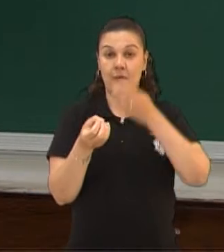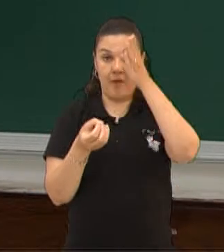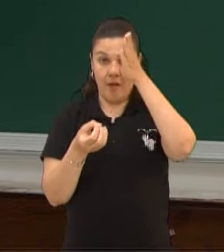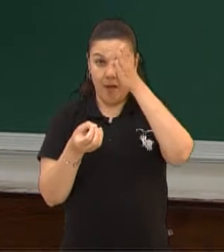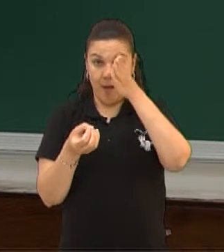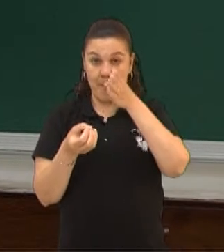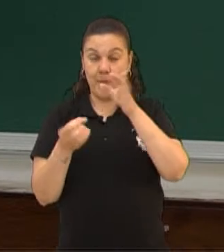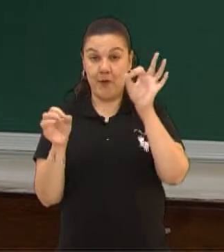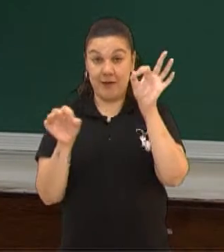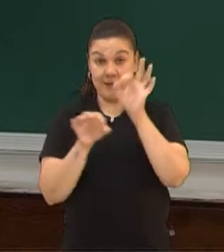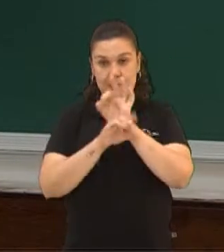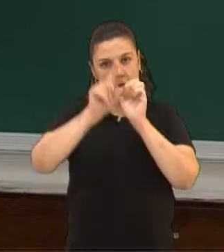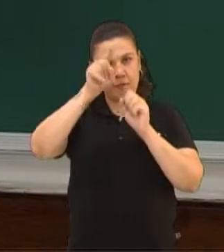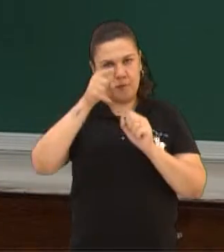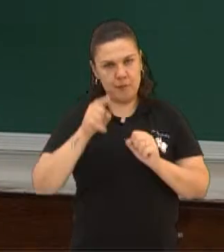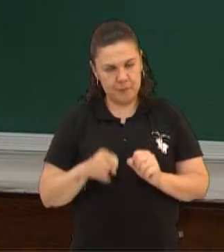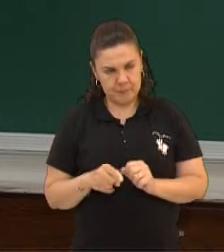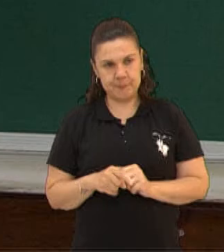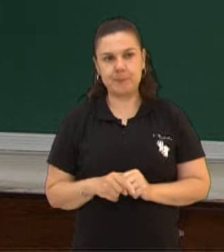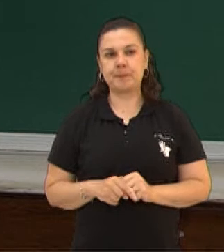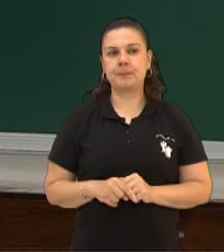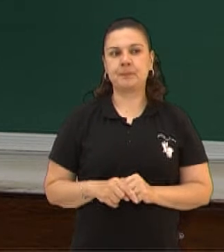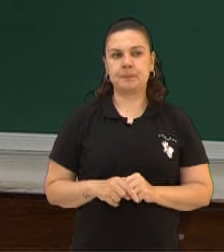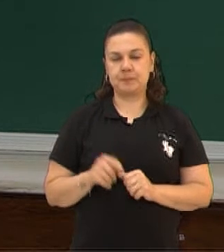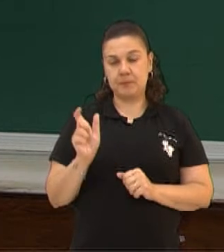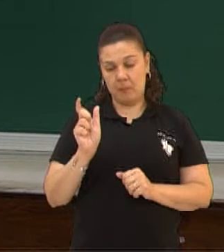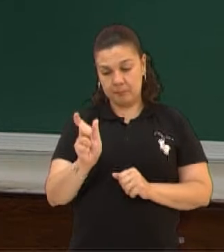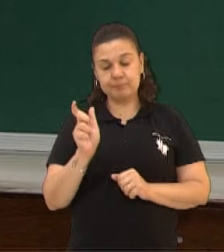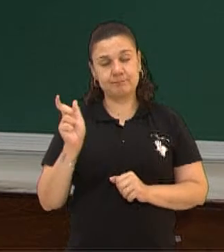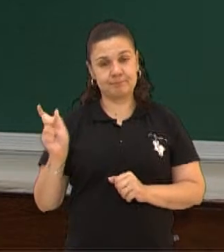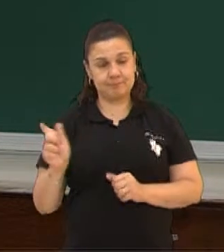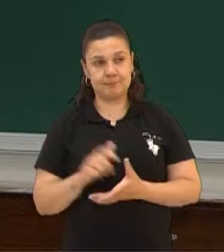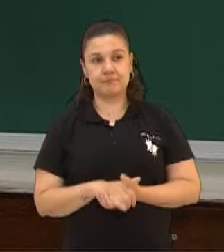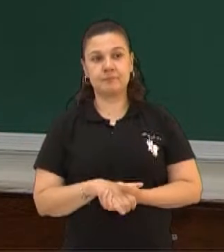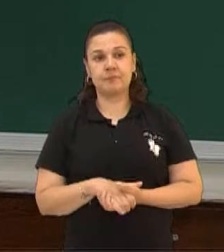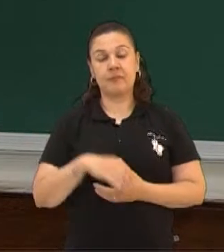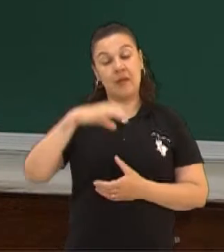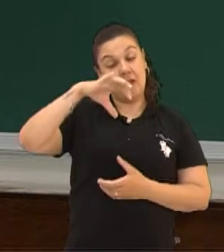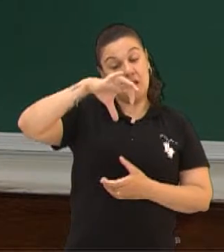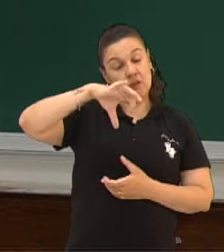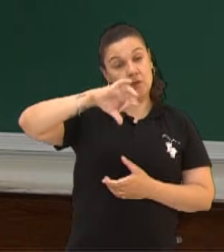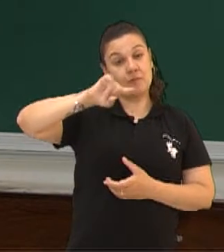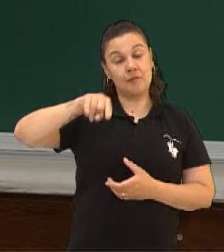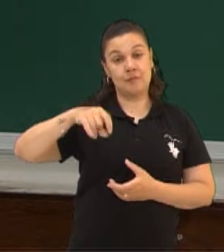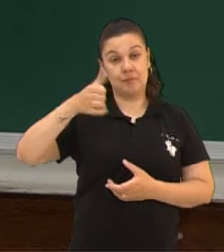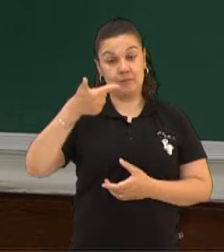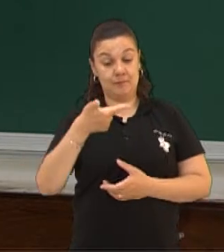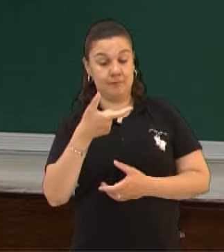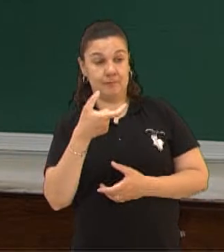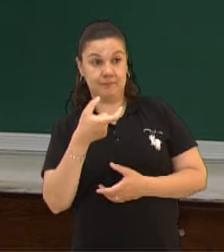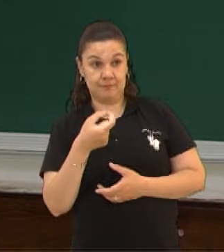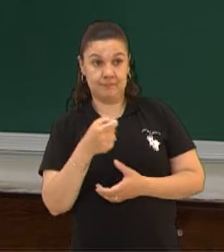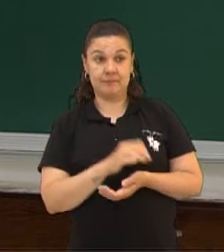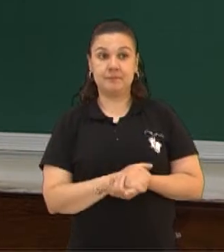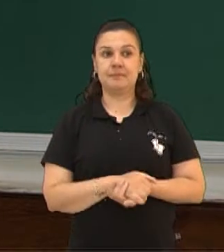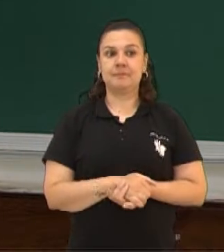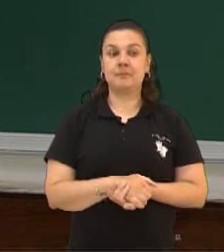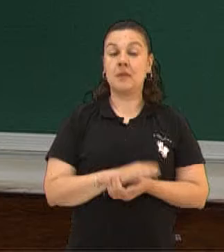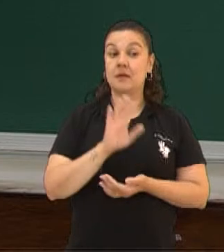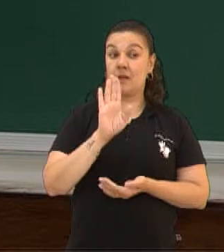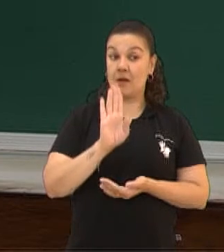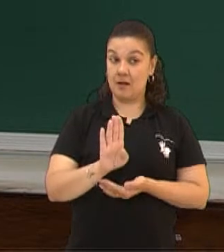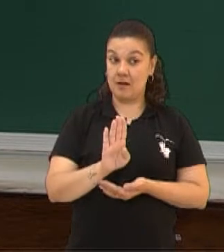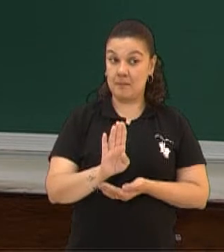de inteiro, vírgula abaixo de vírgula e decimal abaixo de decimal, você vai encontrar 9,20